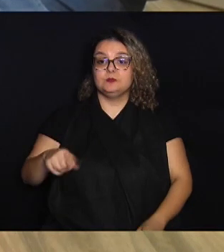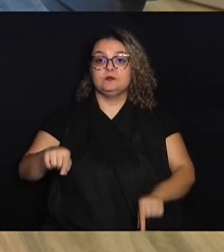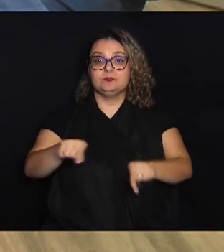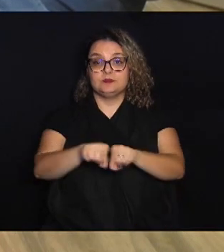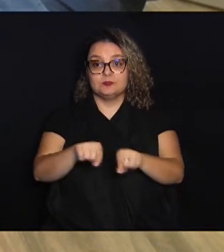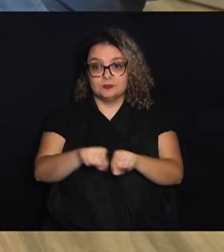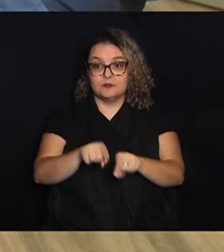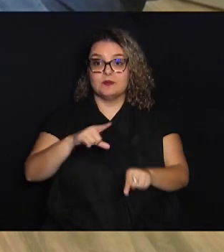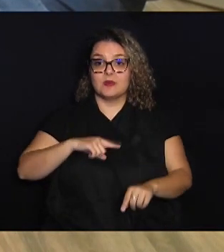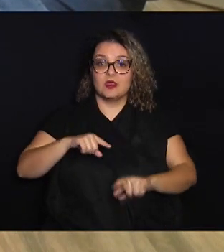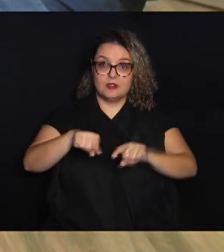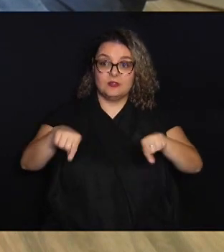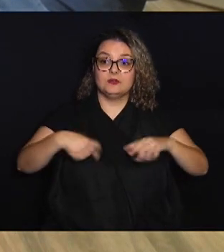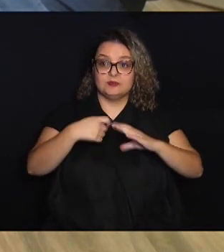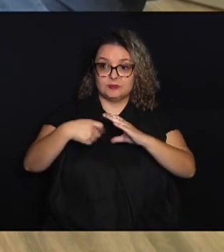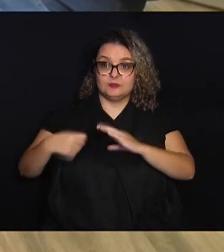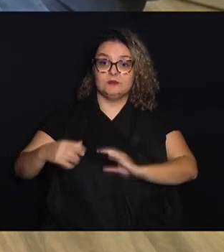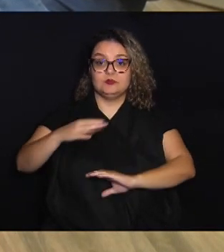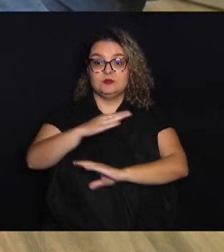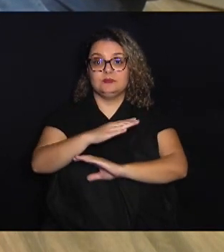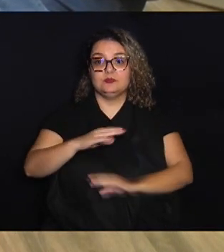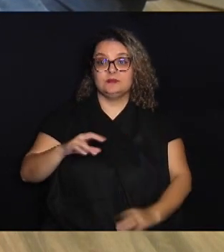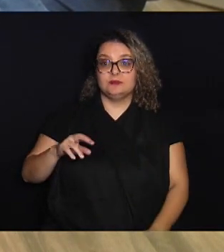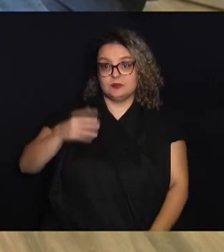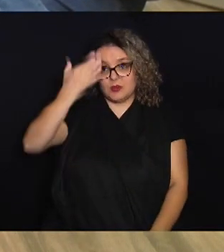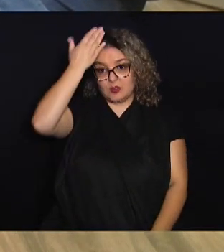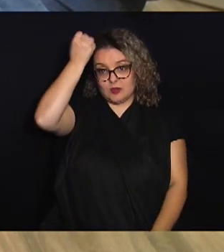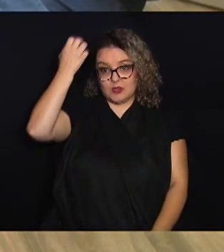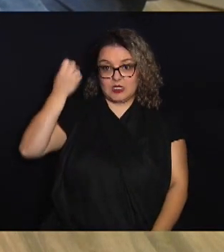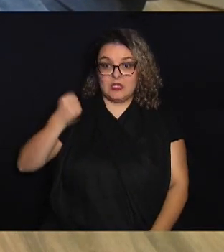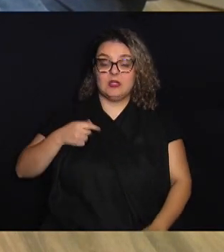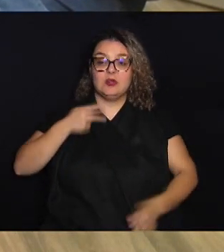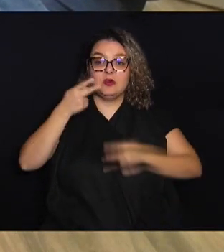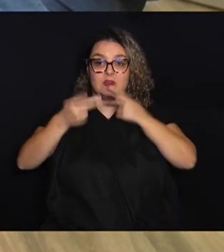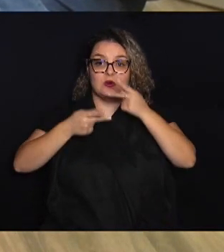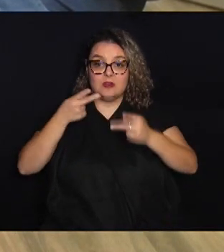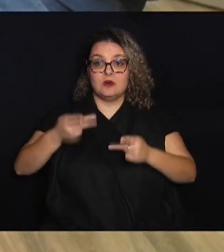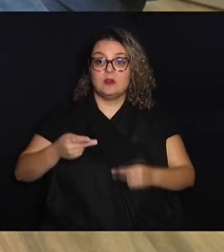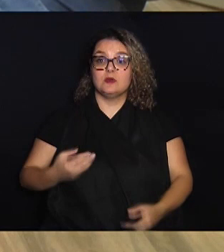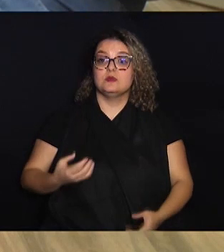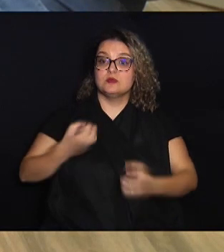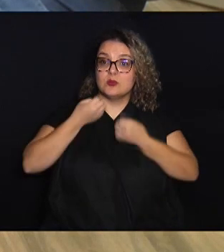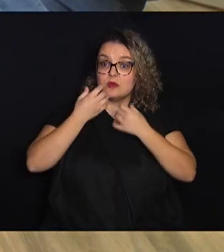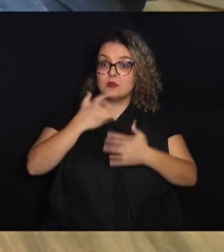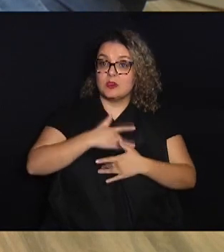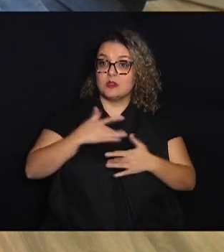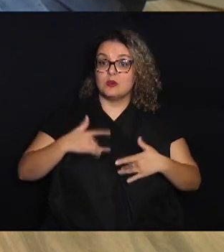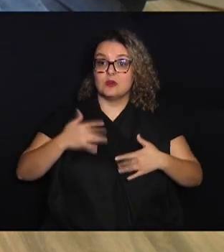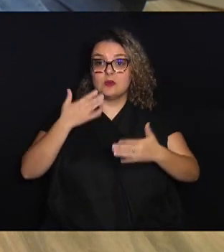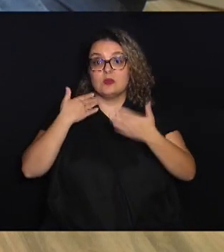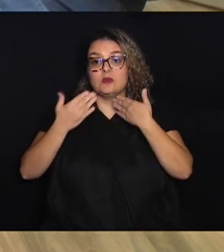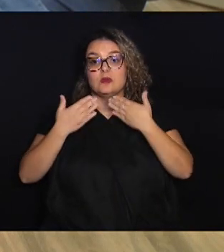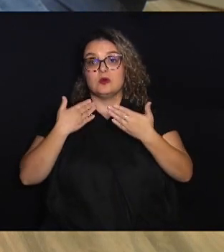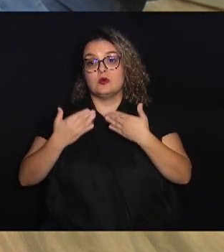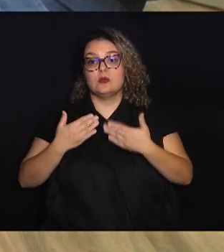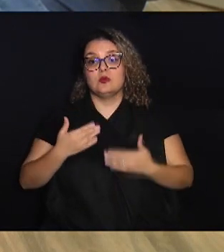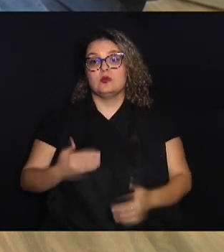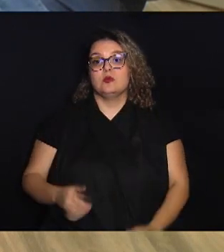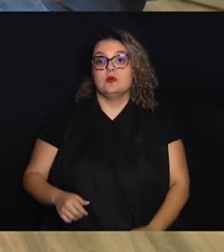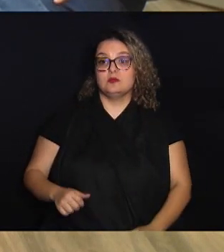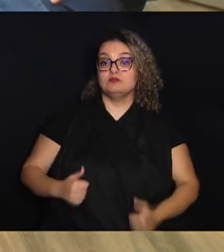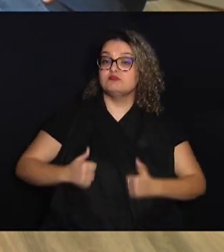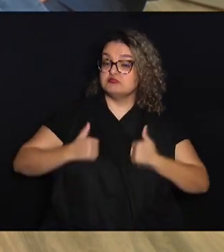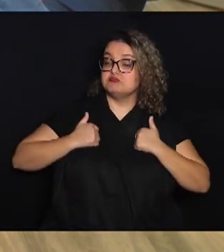tem Estúdio Câmara aqui, com a Rúbia Oliveira, que vai falar de bem-estar, conversando sobre